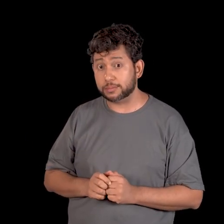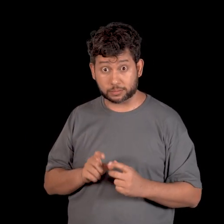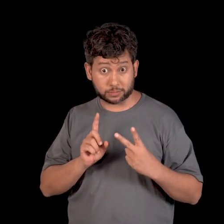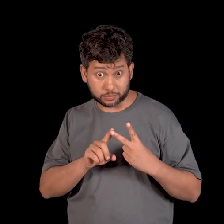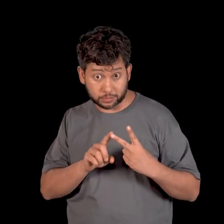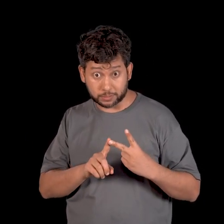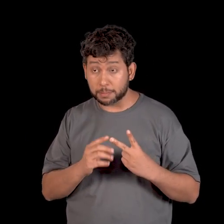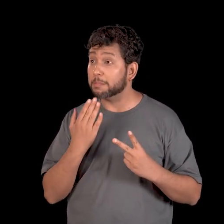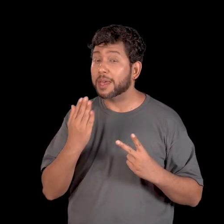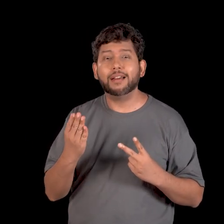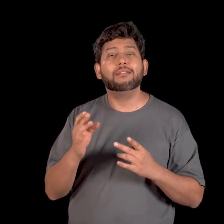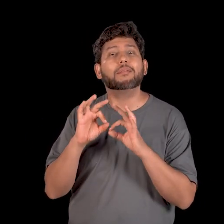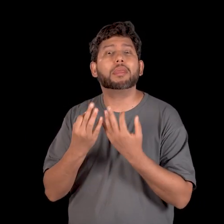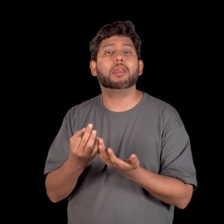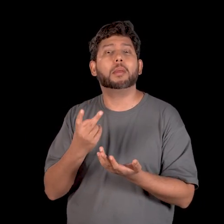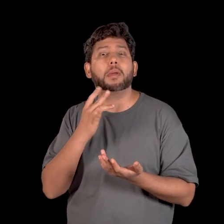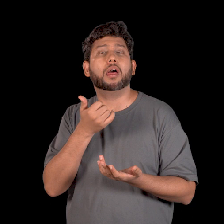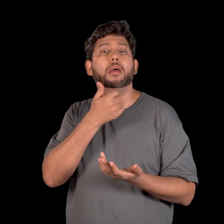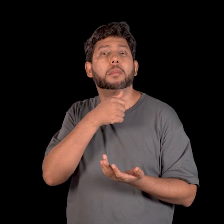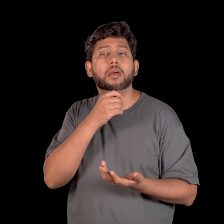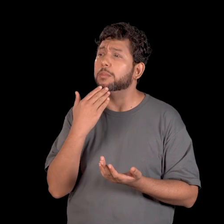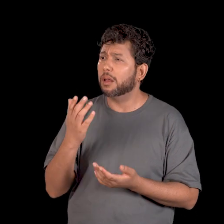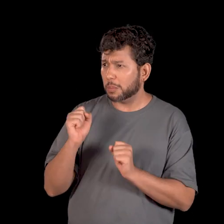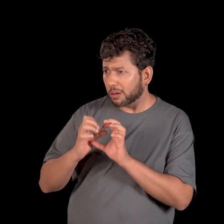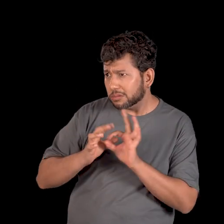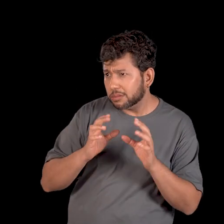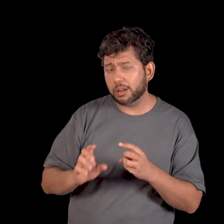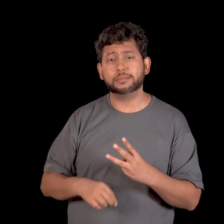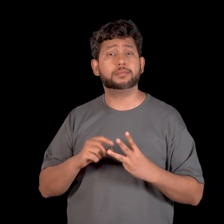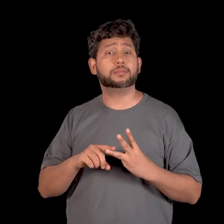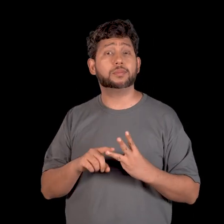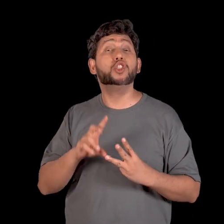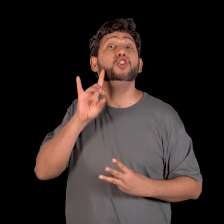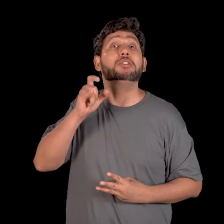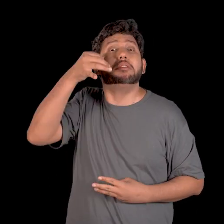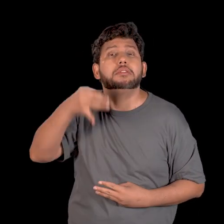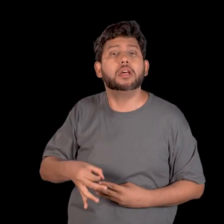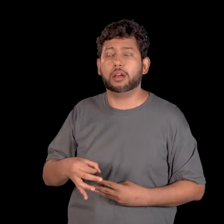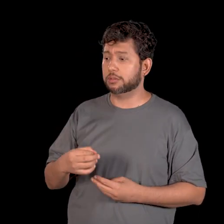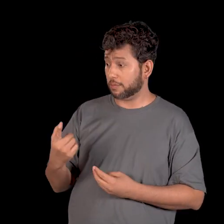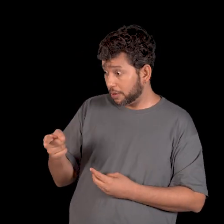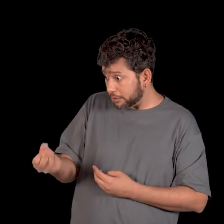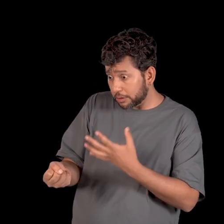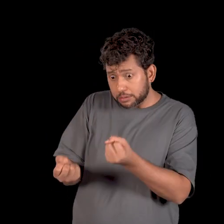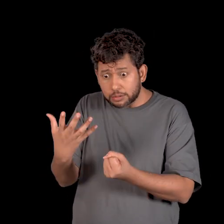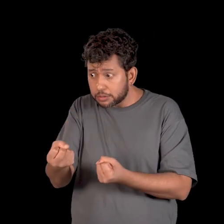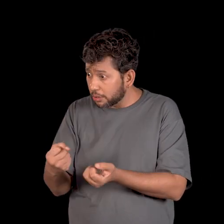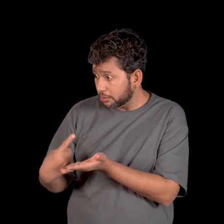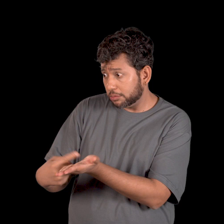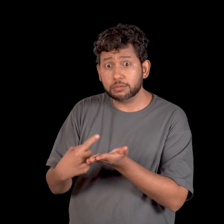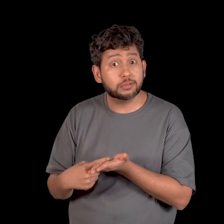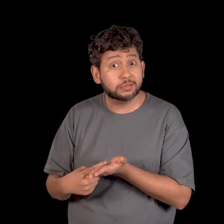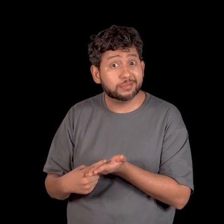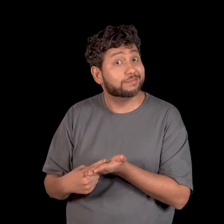ver. Receber autorização dos nossos familiares ou responsáveis para irmos ao cinema. Escolher uma data em que